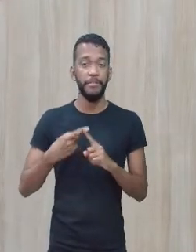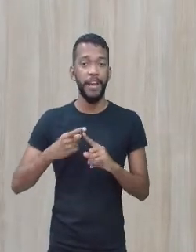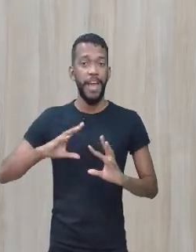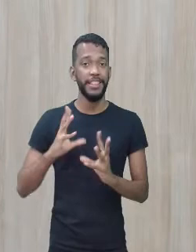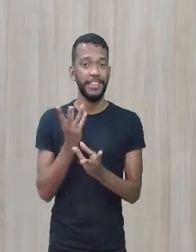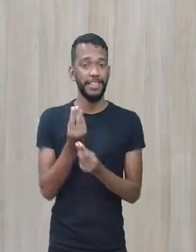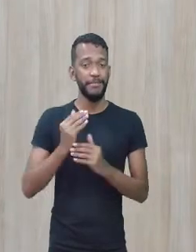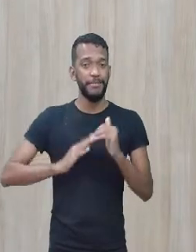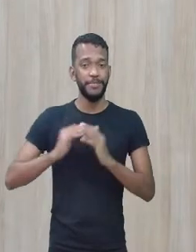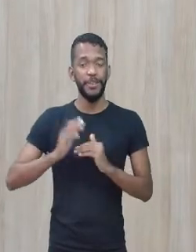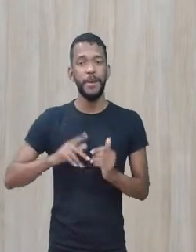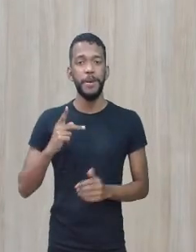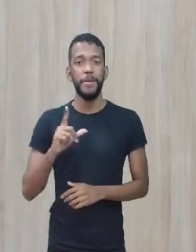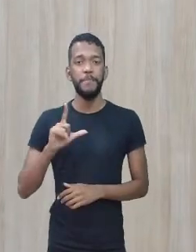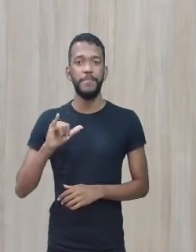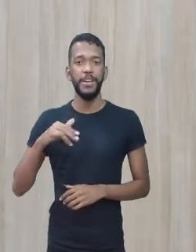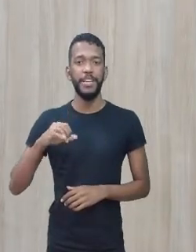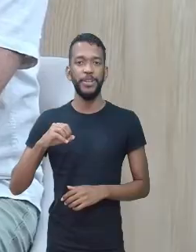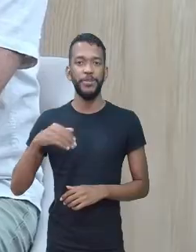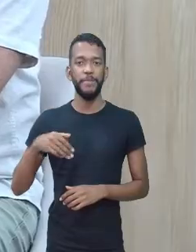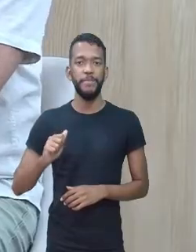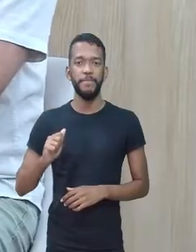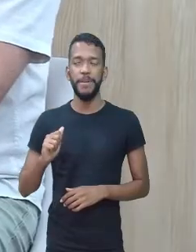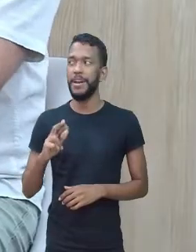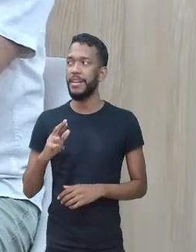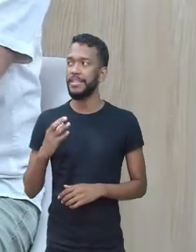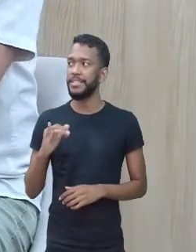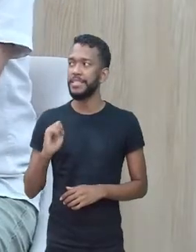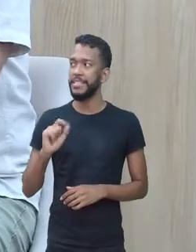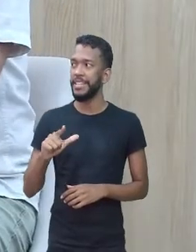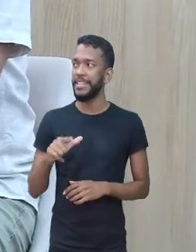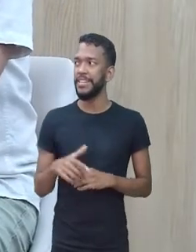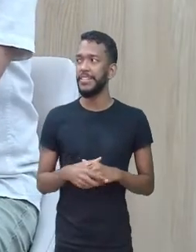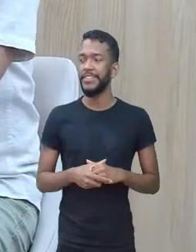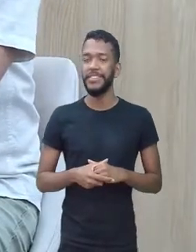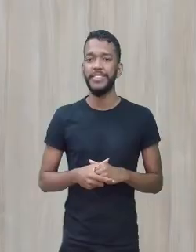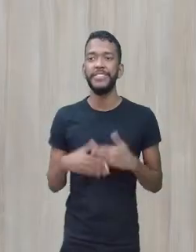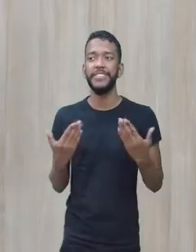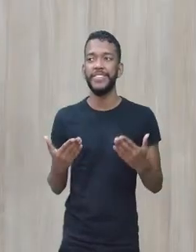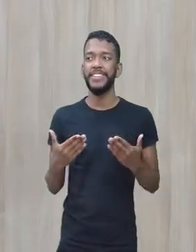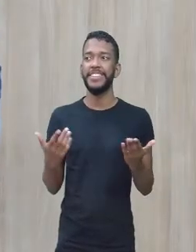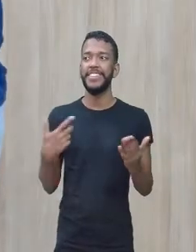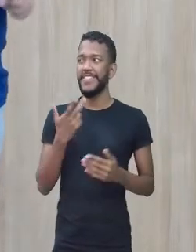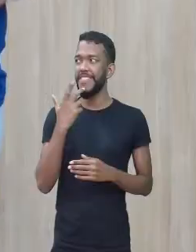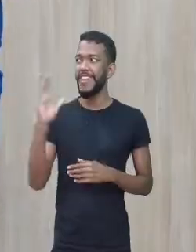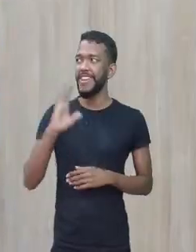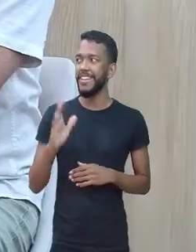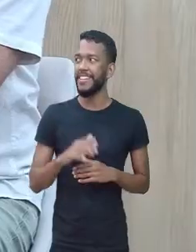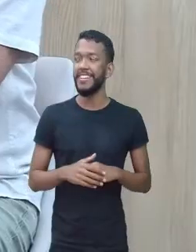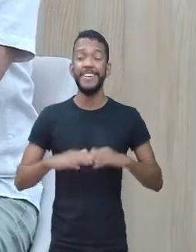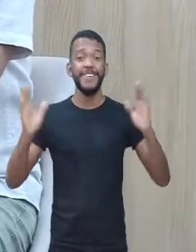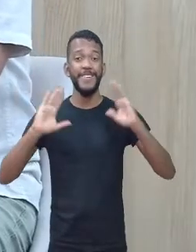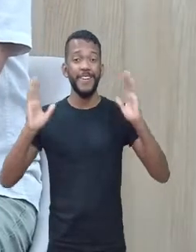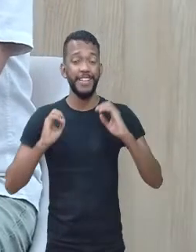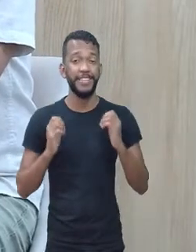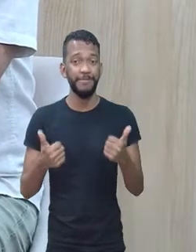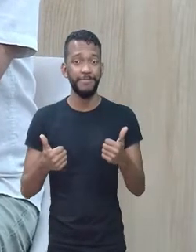artista Plínio Maciel. Olá, pessoal. Dá o teu olá aí pro pessoal. Olá, tudo